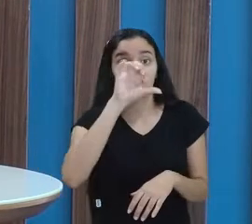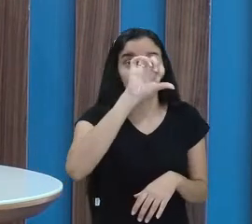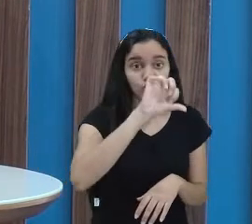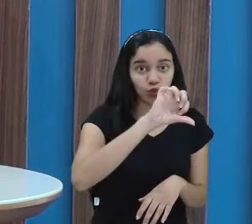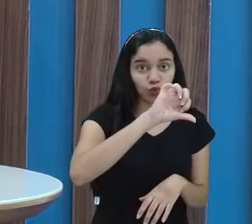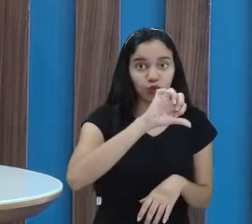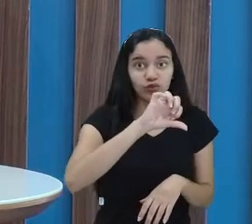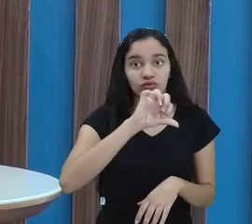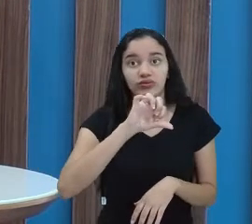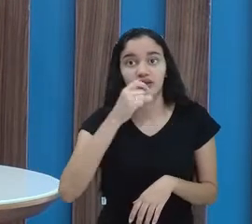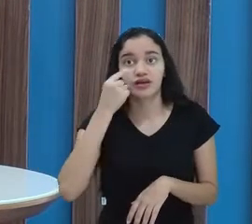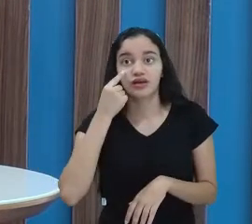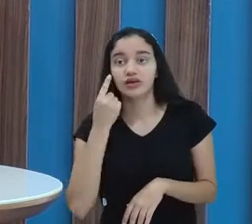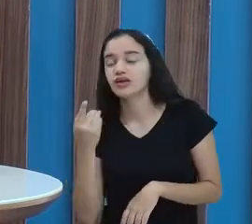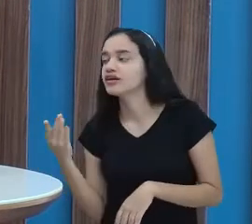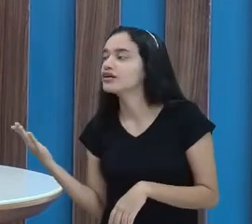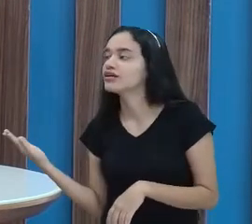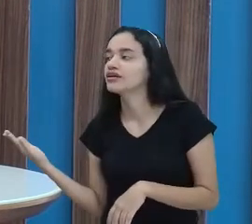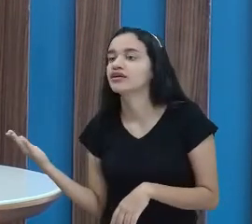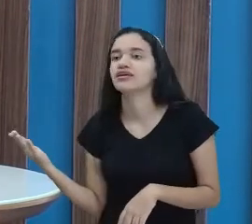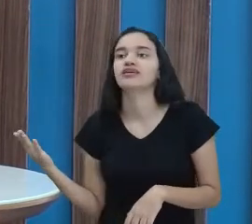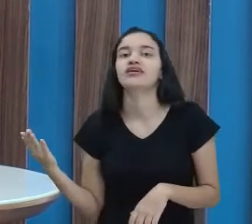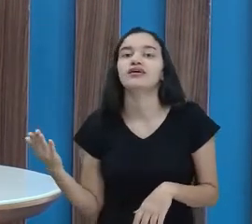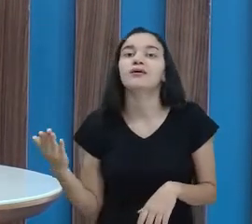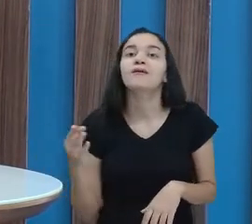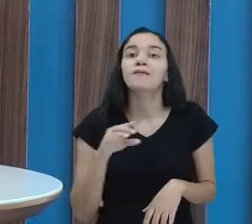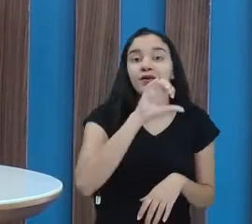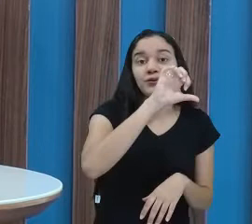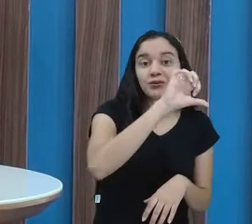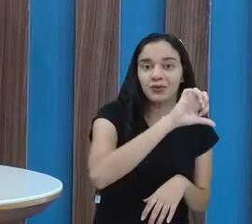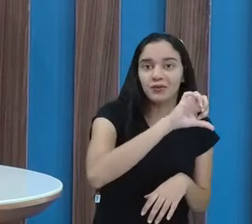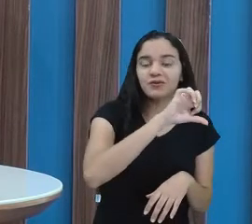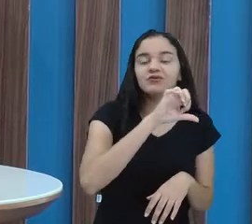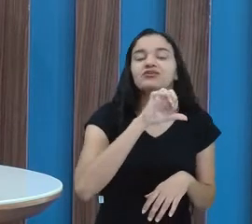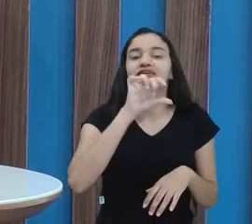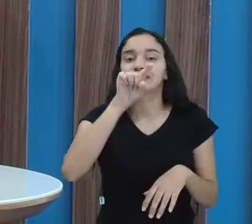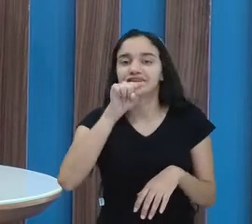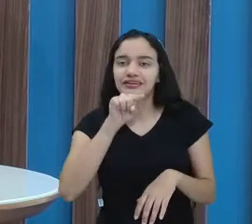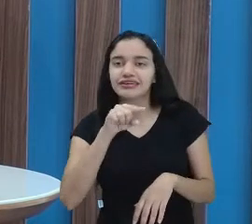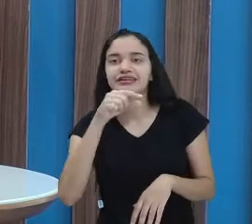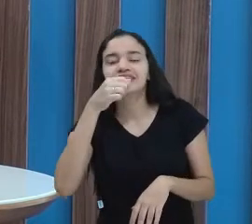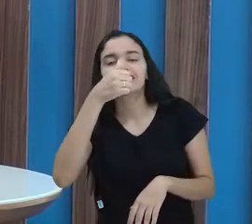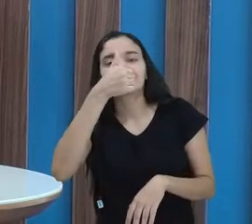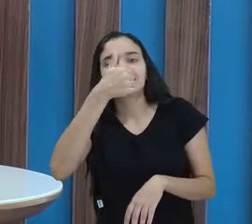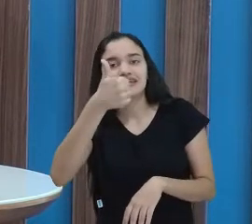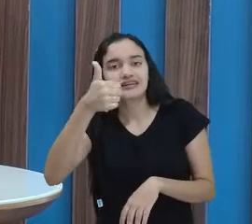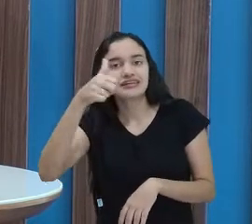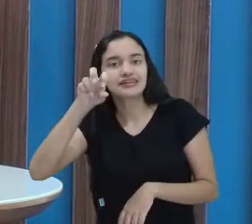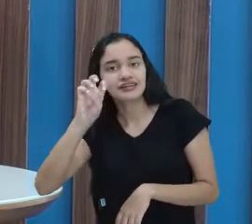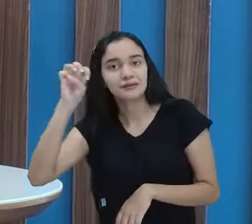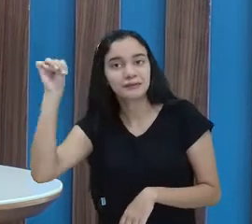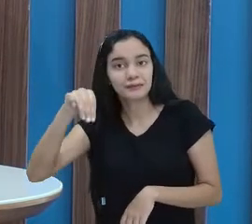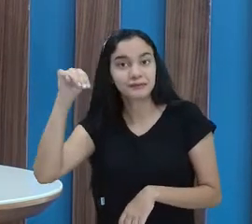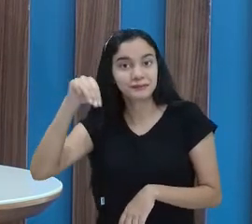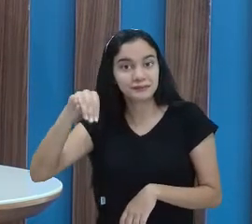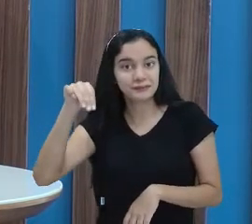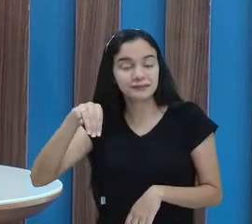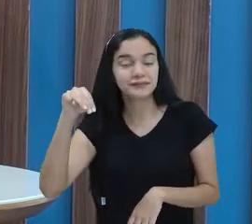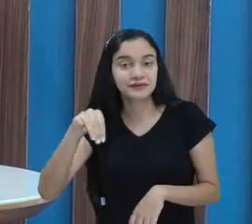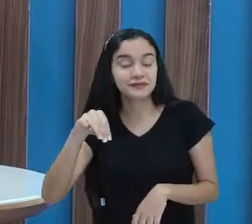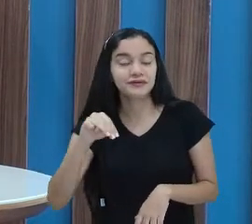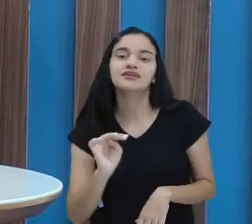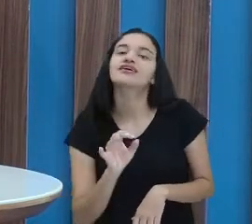né, horas e 15 minutos. Os 2 pontos é representado pelo que,